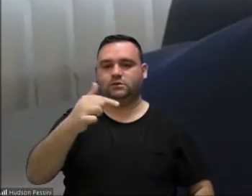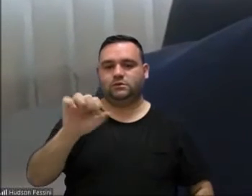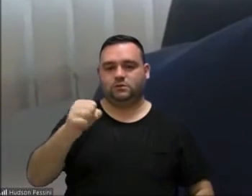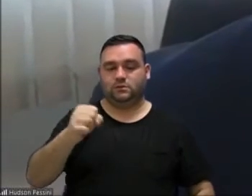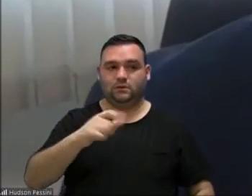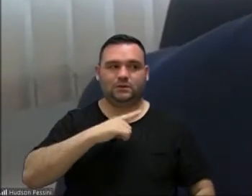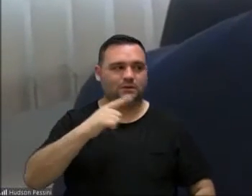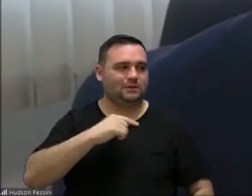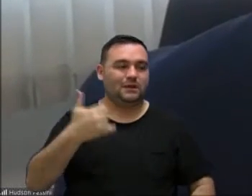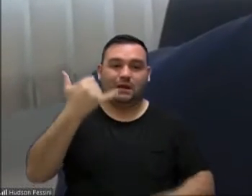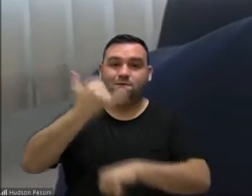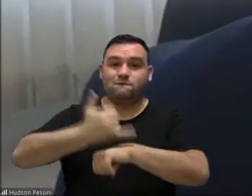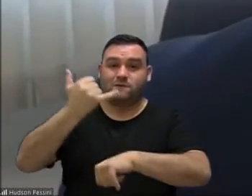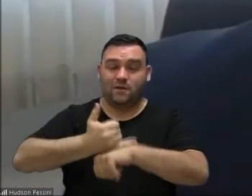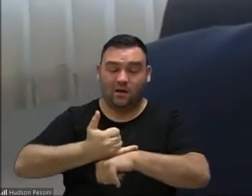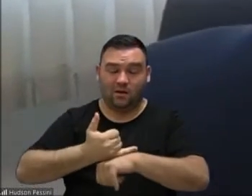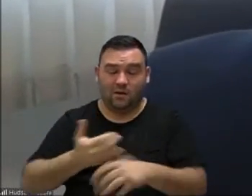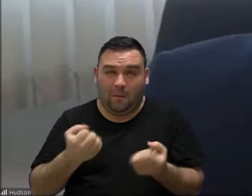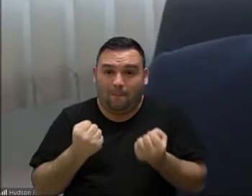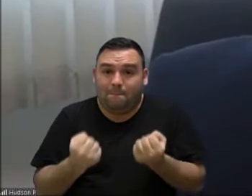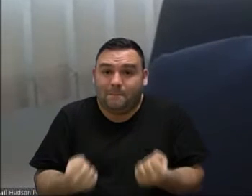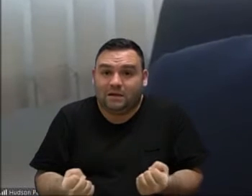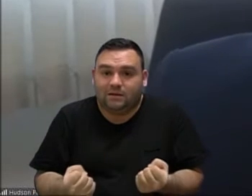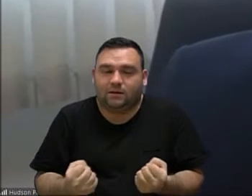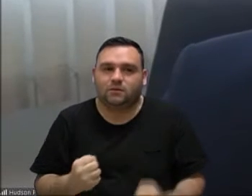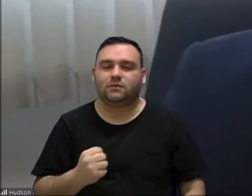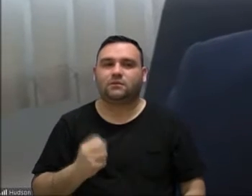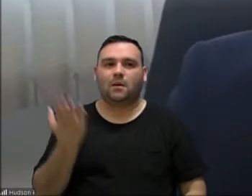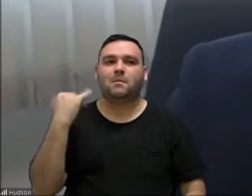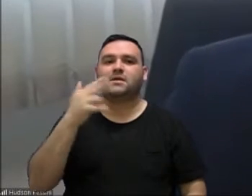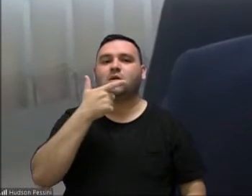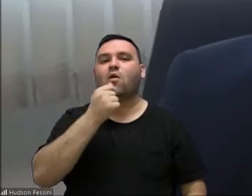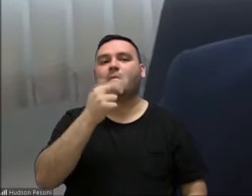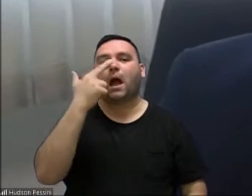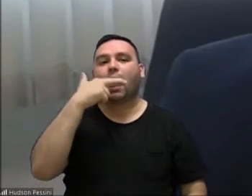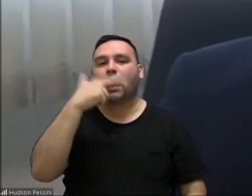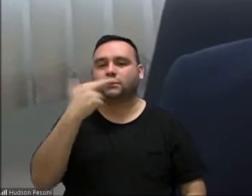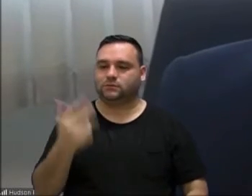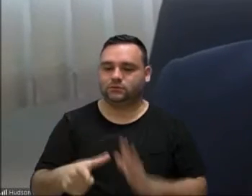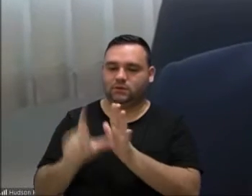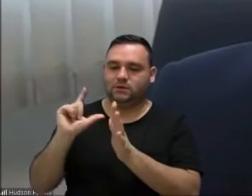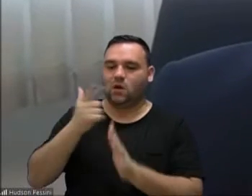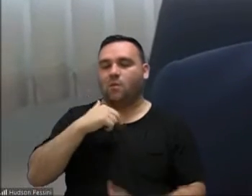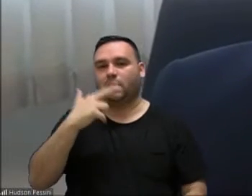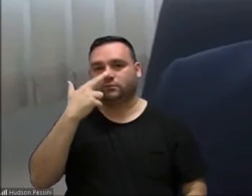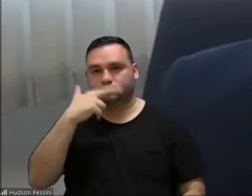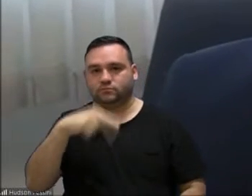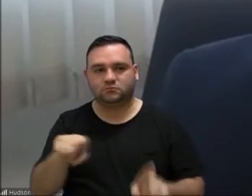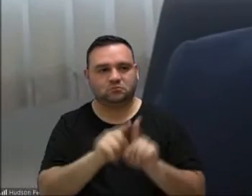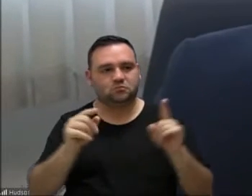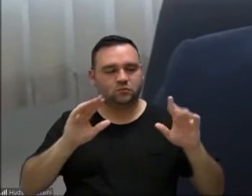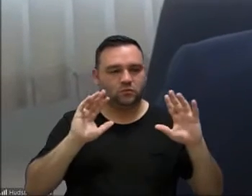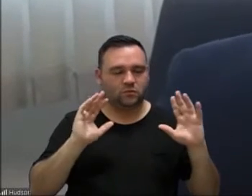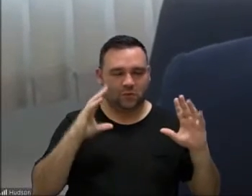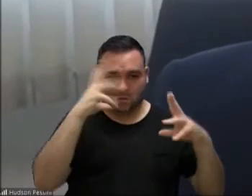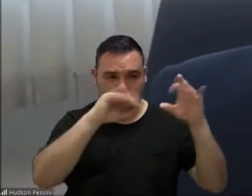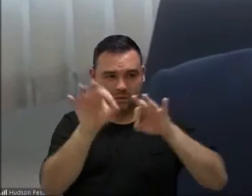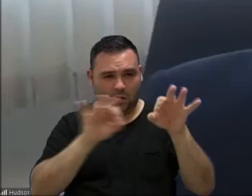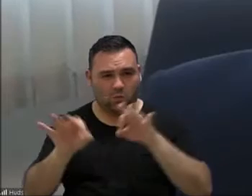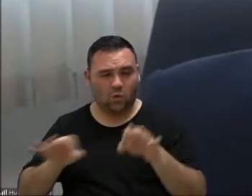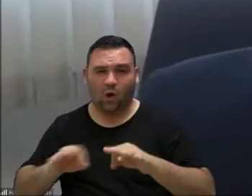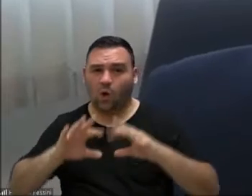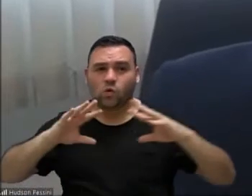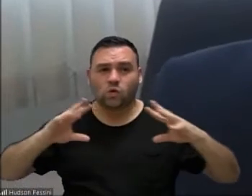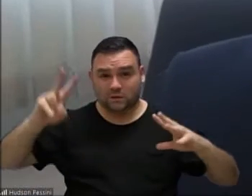assim grosso e pesado antes do Renato Amare até quando o Renato revitalizou aquilo lá era